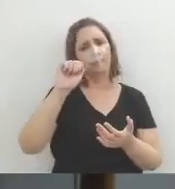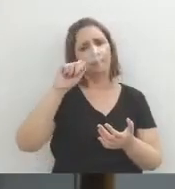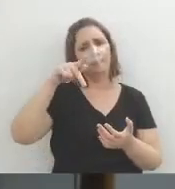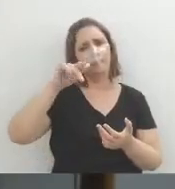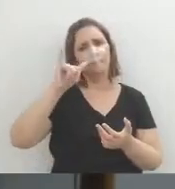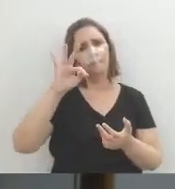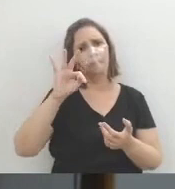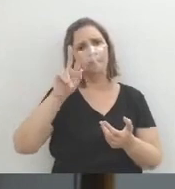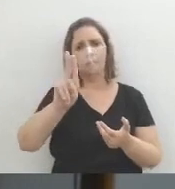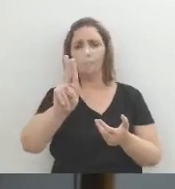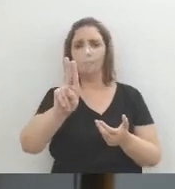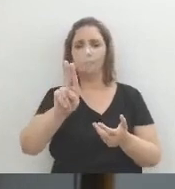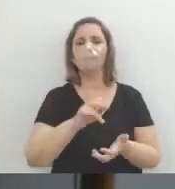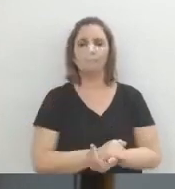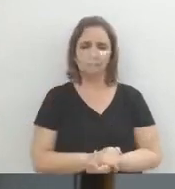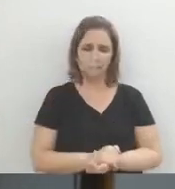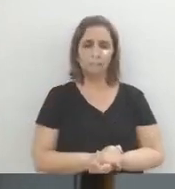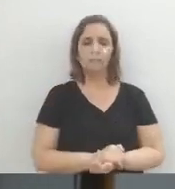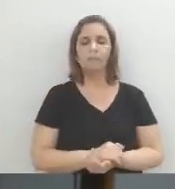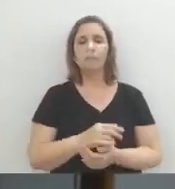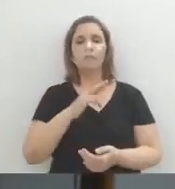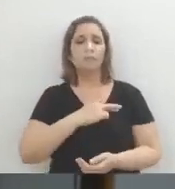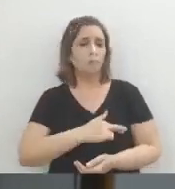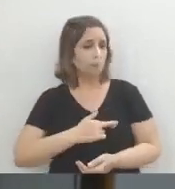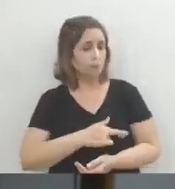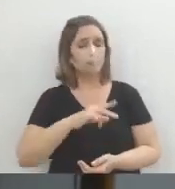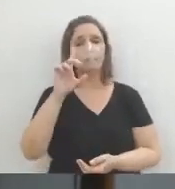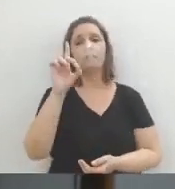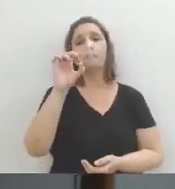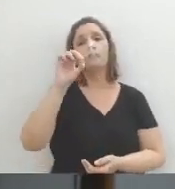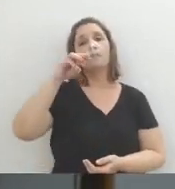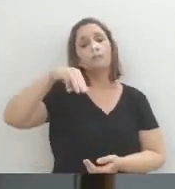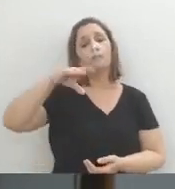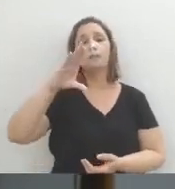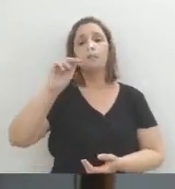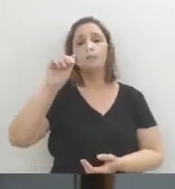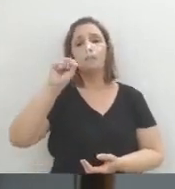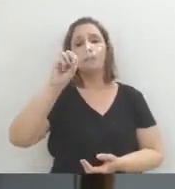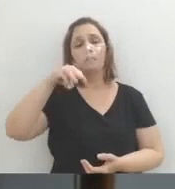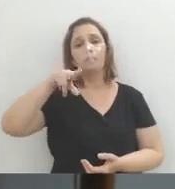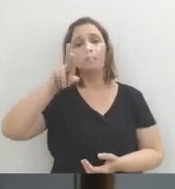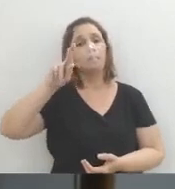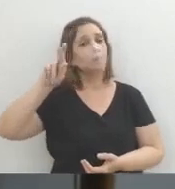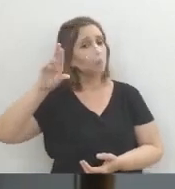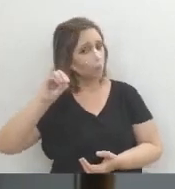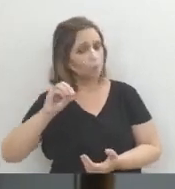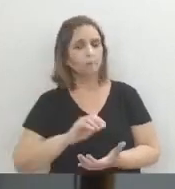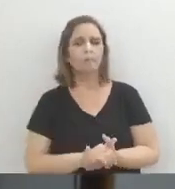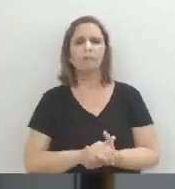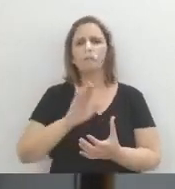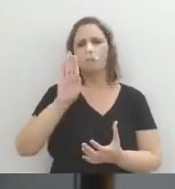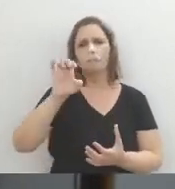né? Uma imagem de Capitu do romance Dom Casmurro, o clássico Dom Casmurro, né?